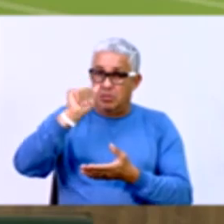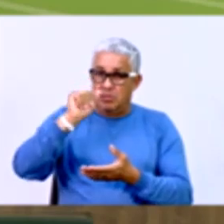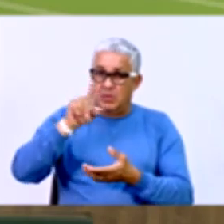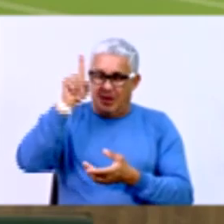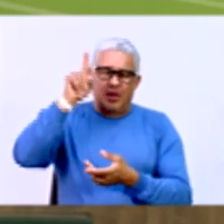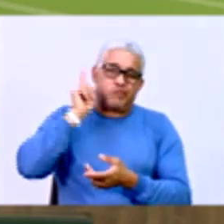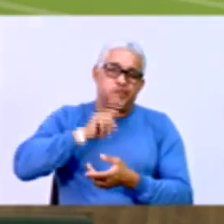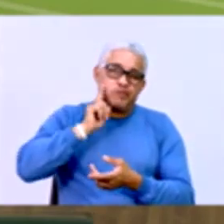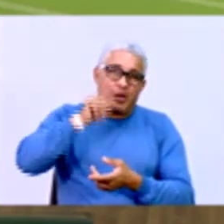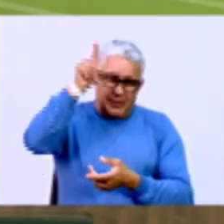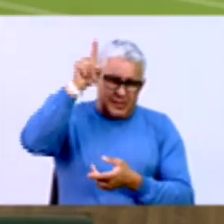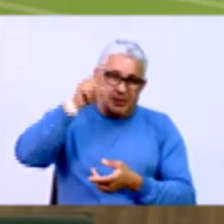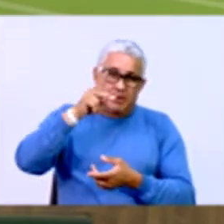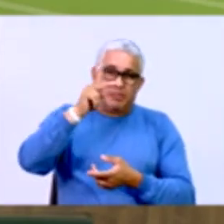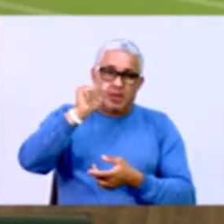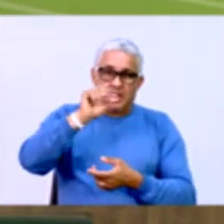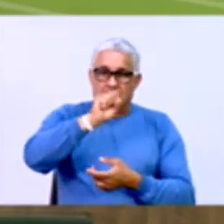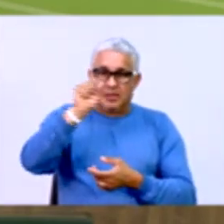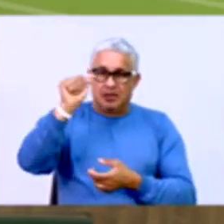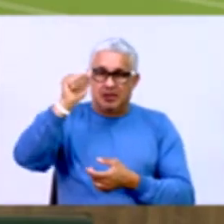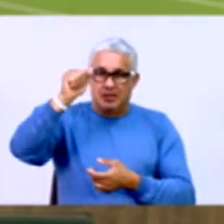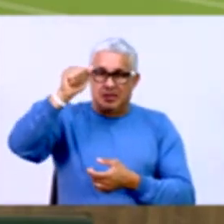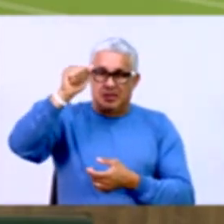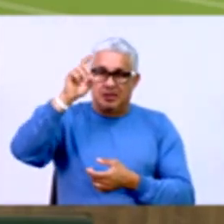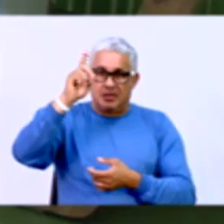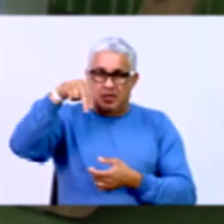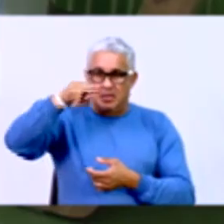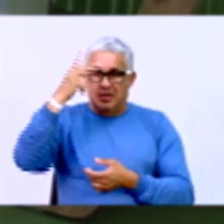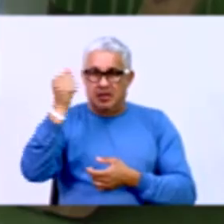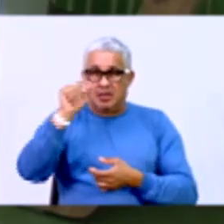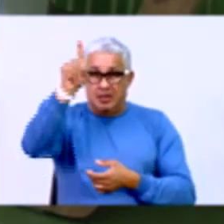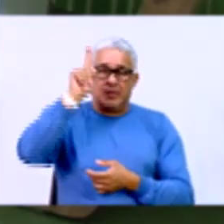refinaria lá, Pasadena, né?